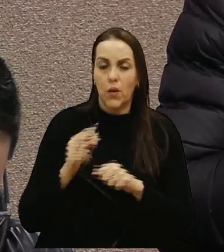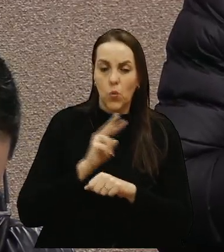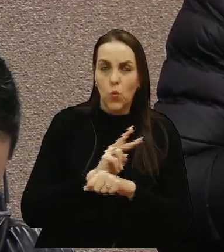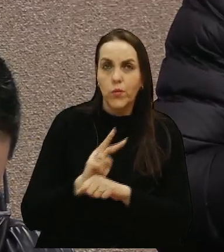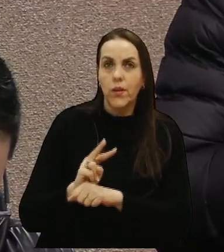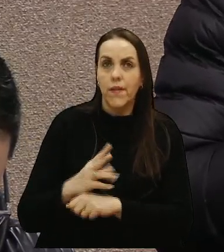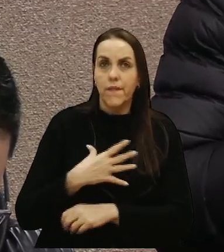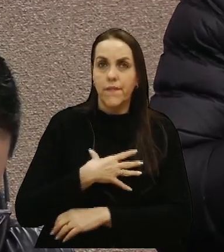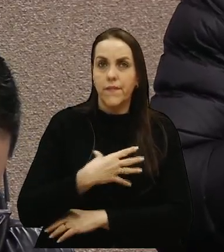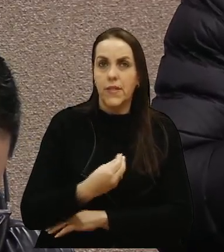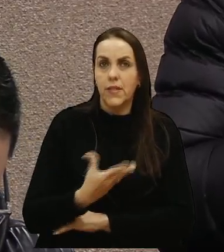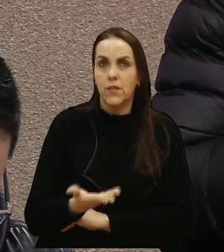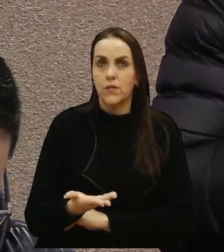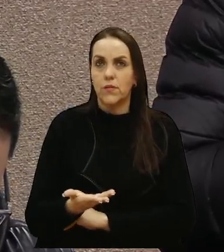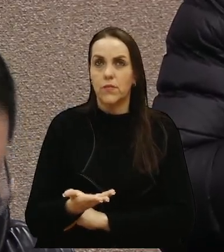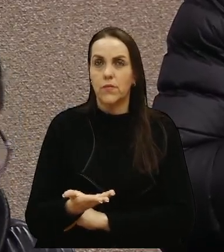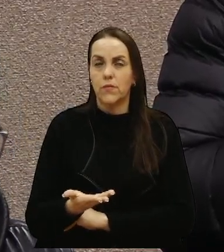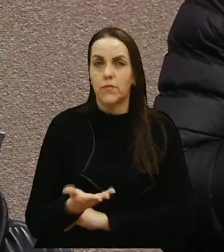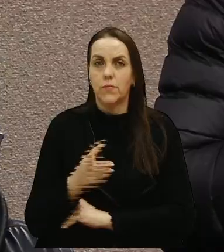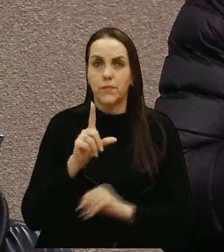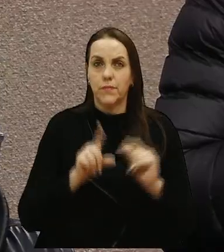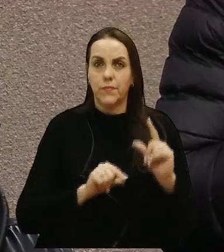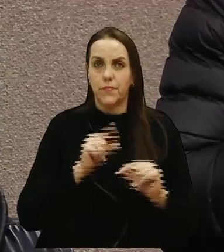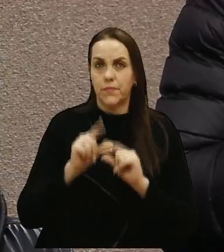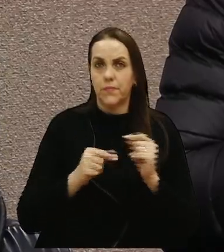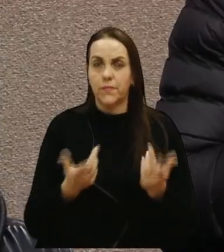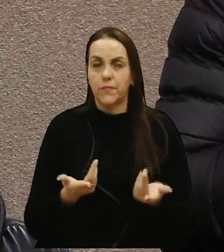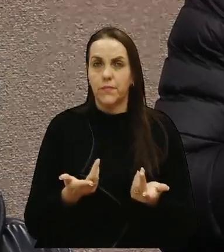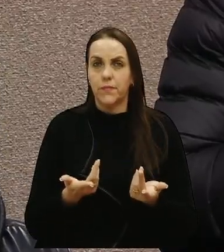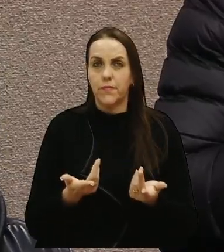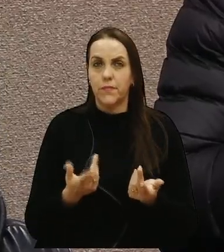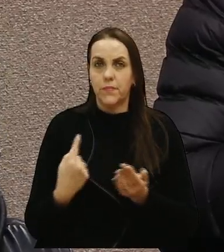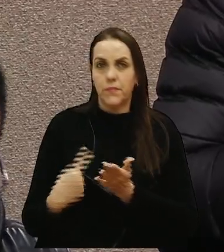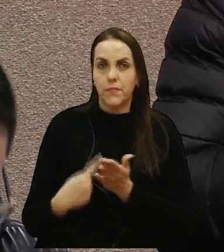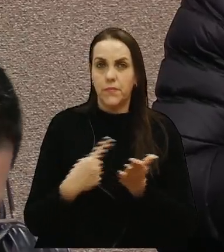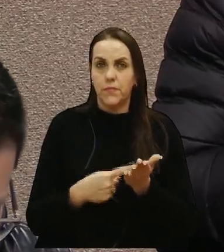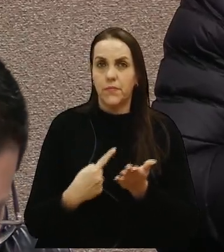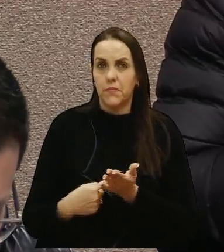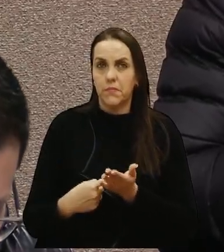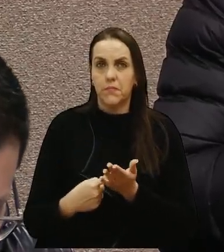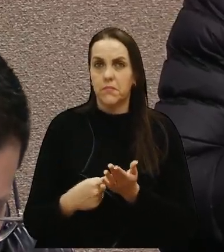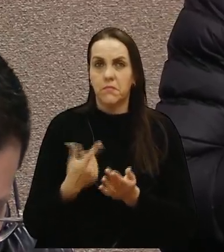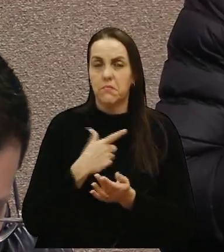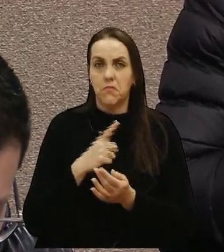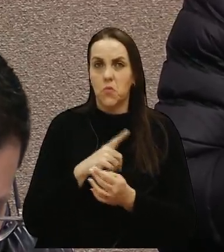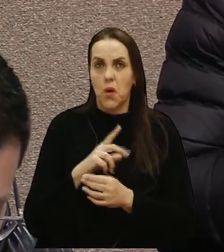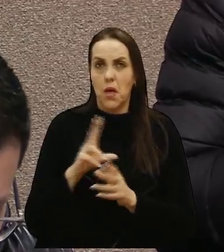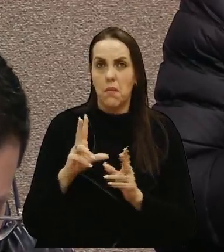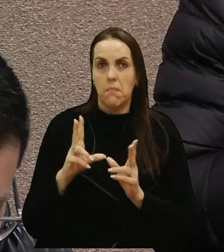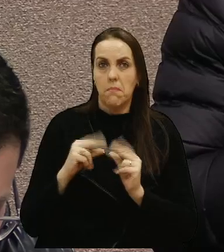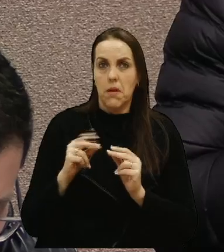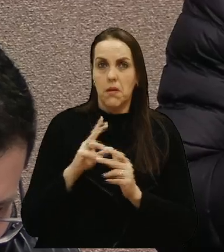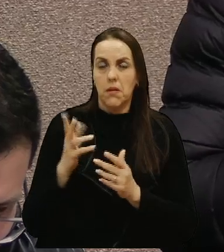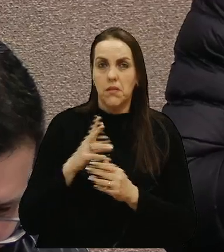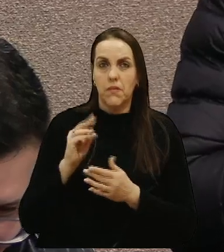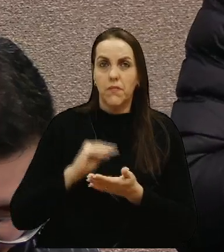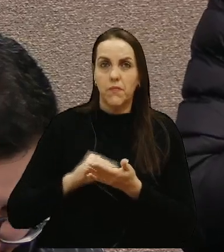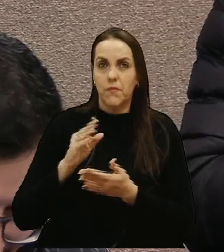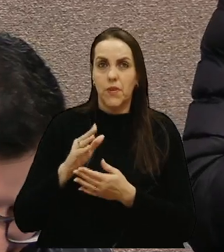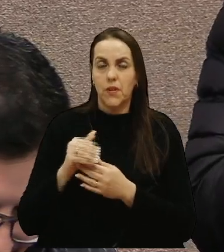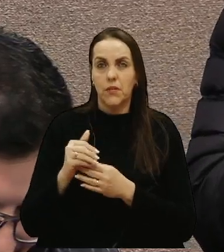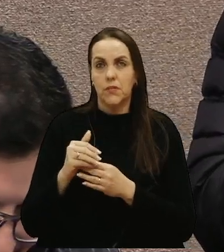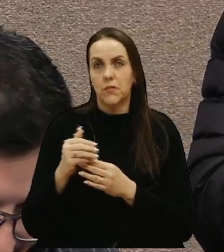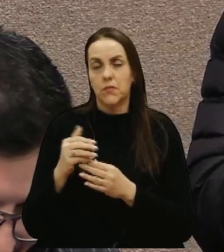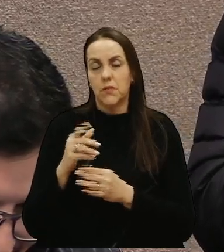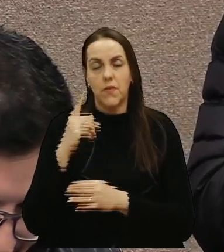filhos, que optaram e fizeram esse acordo, não tem nenhum demérito elas estarem em casa, vereadora Rose. Uma questão de ordem.